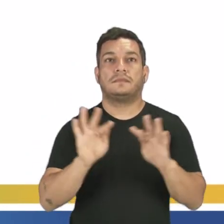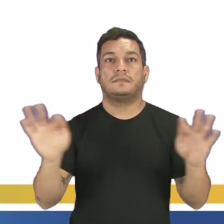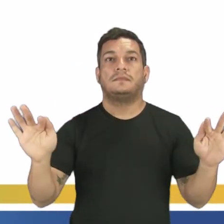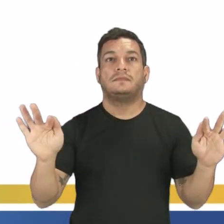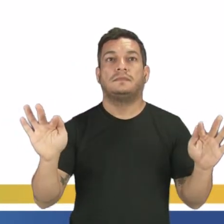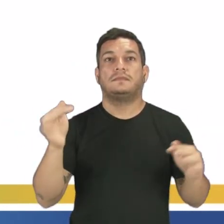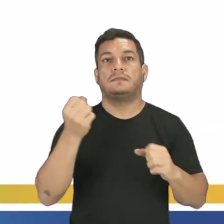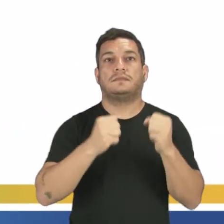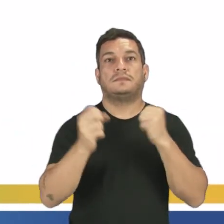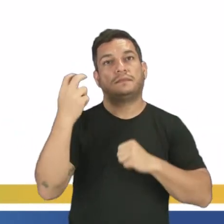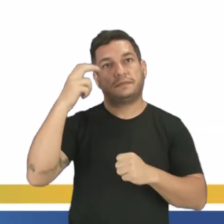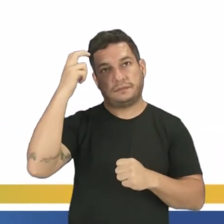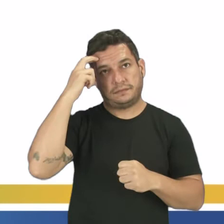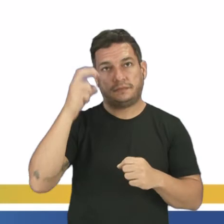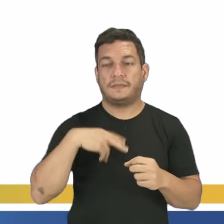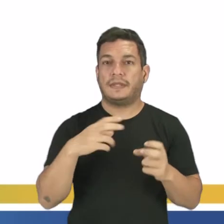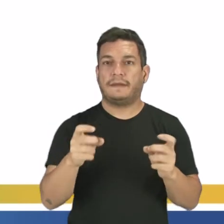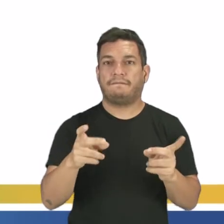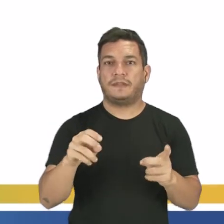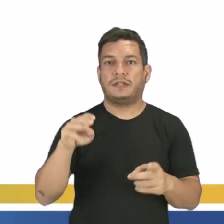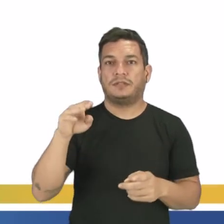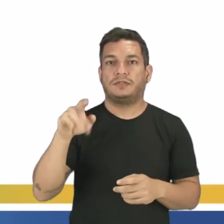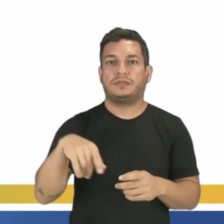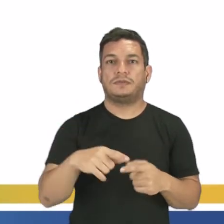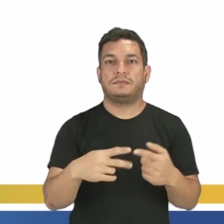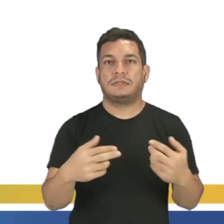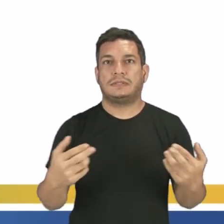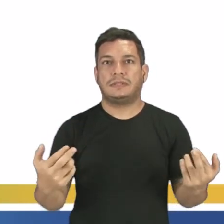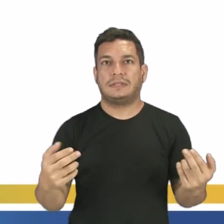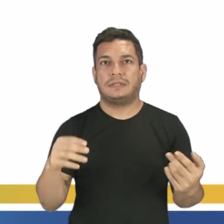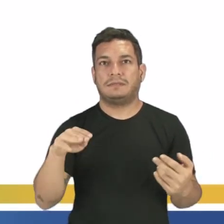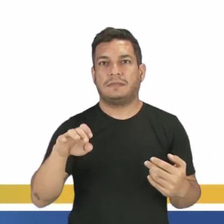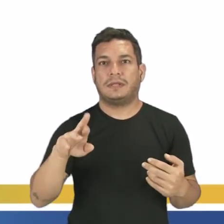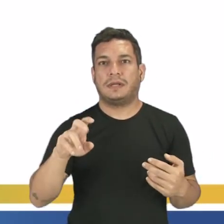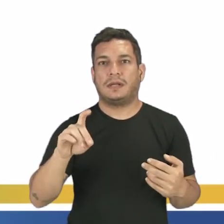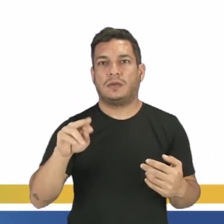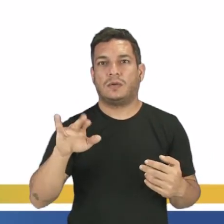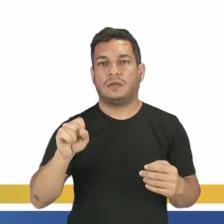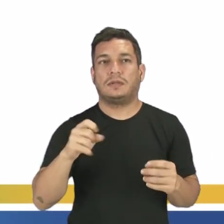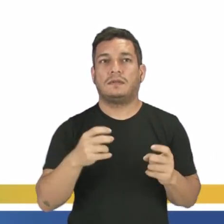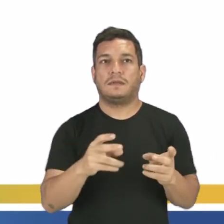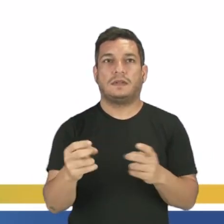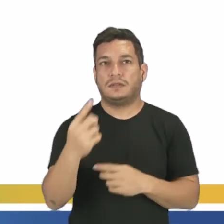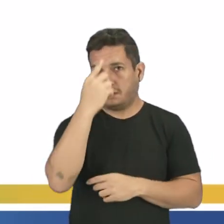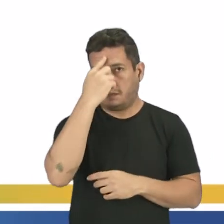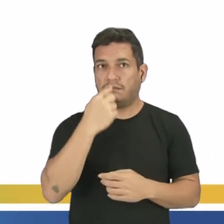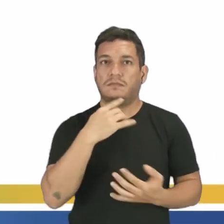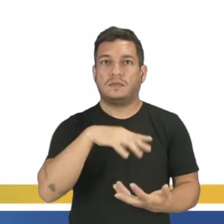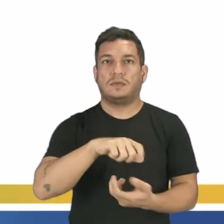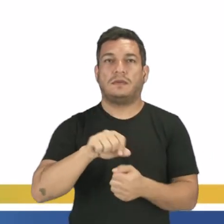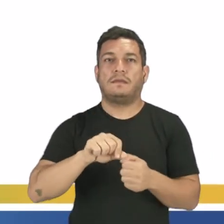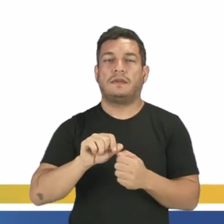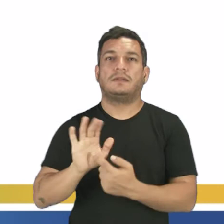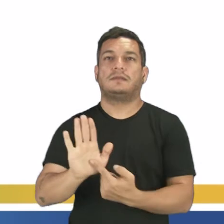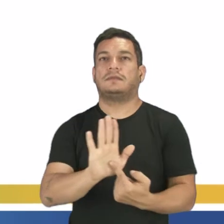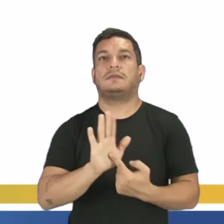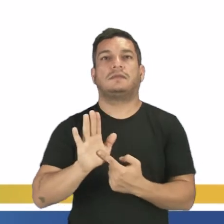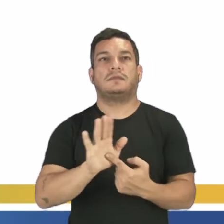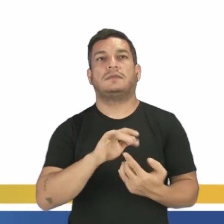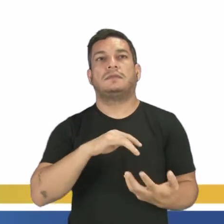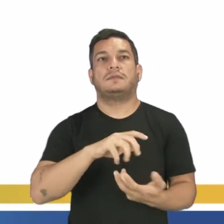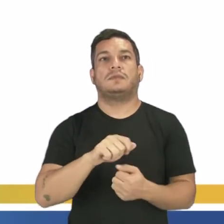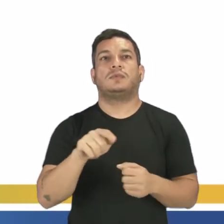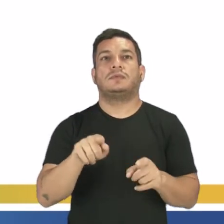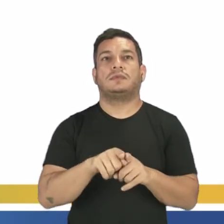frase, a indústria cultural vende mercadorias, vende imagens do mundo e faz propaganda deste